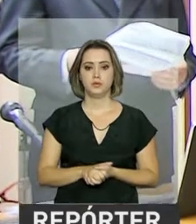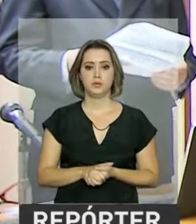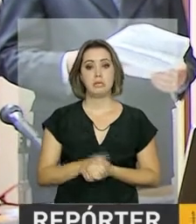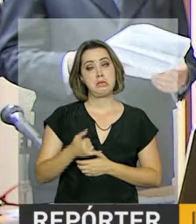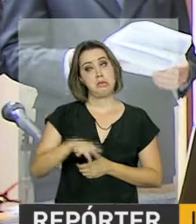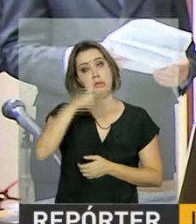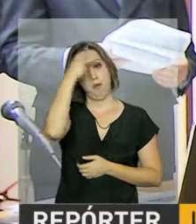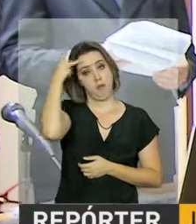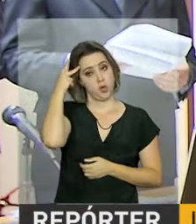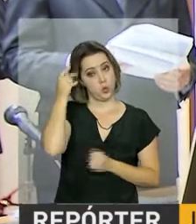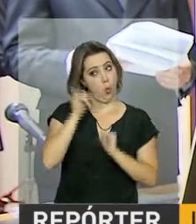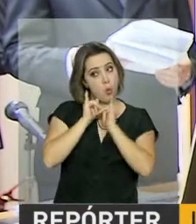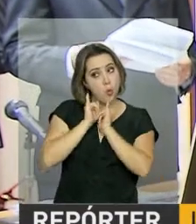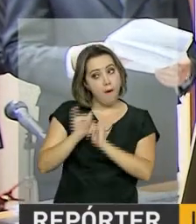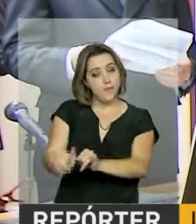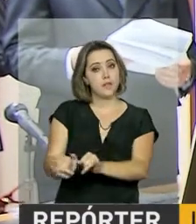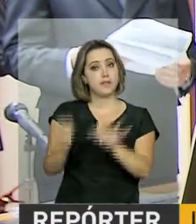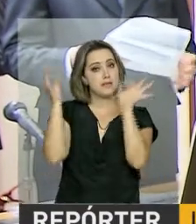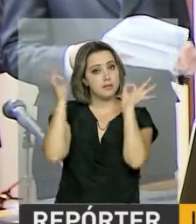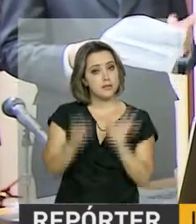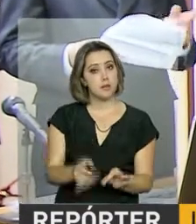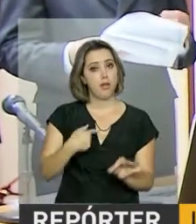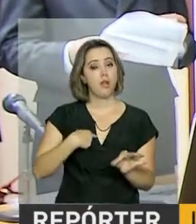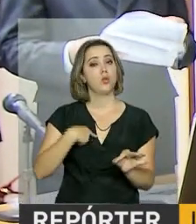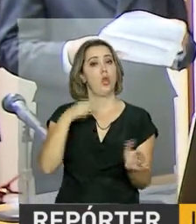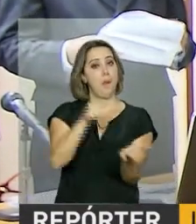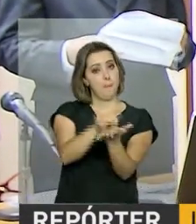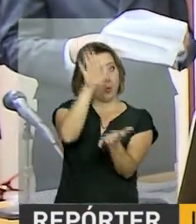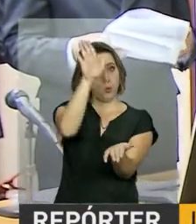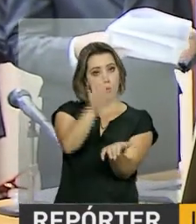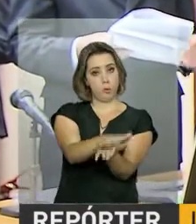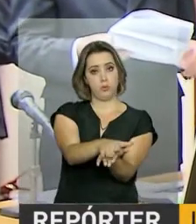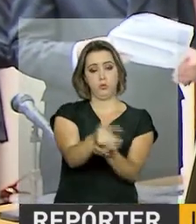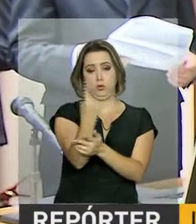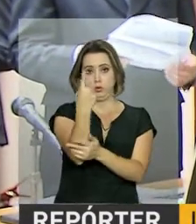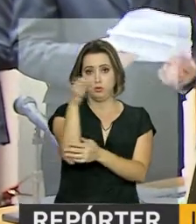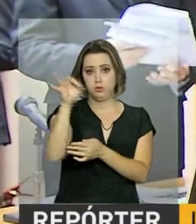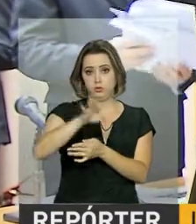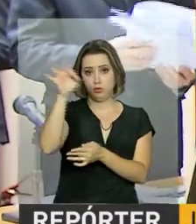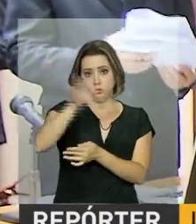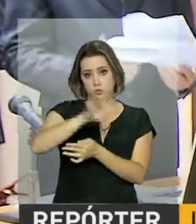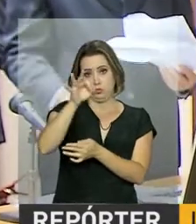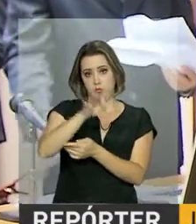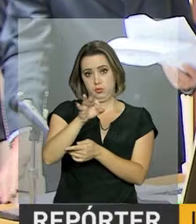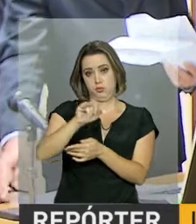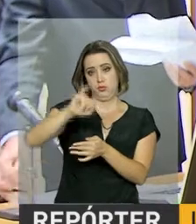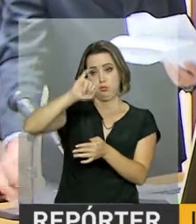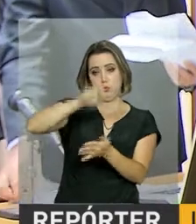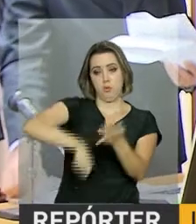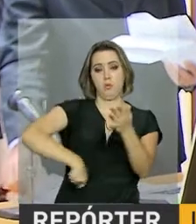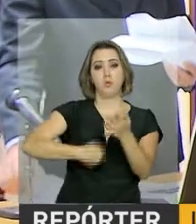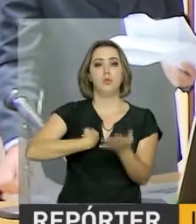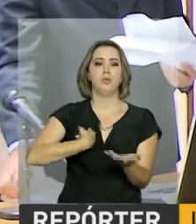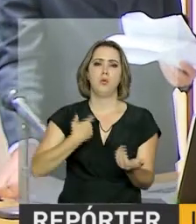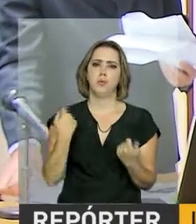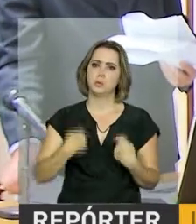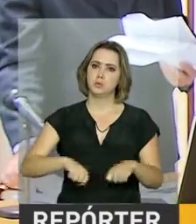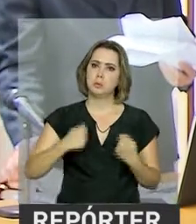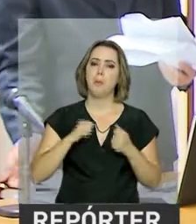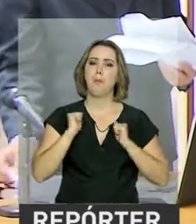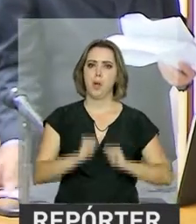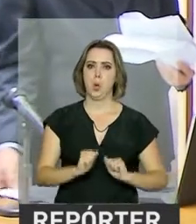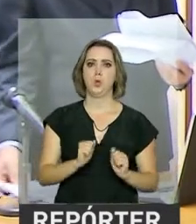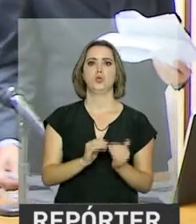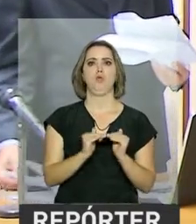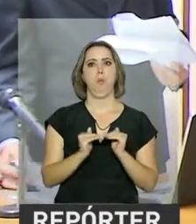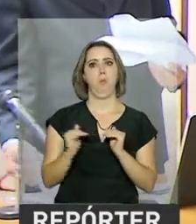fica sujeito à multa, que ela é de 1% ao mês sobre o imposto devido, pode ser uma multa alta,